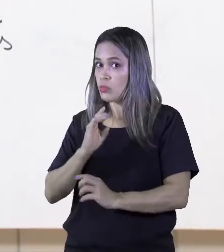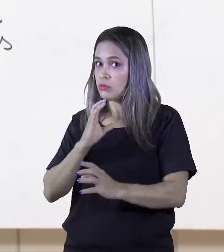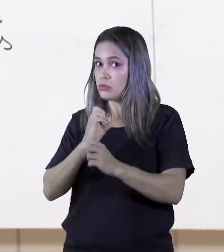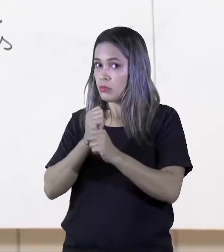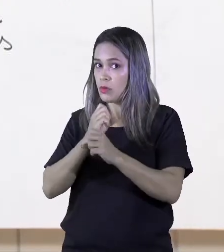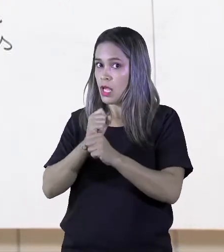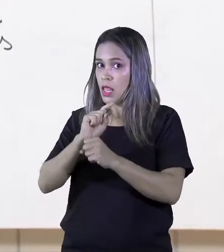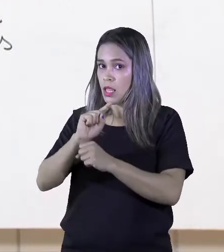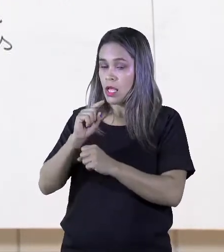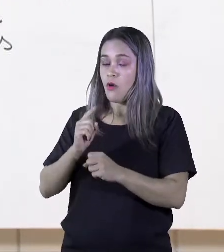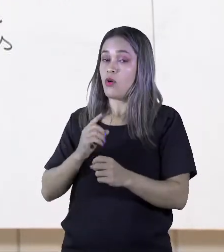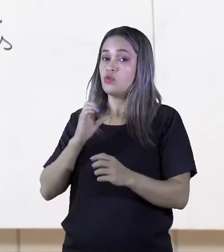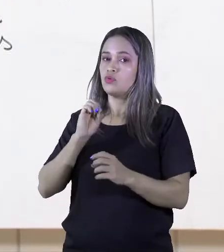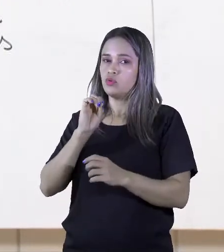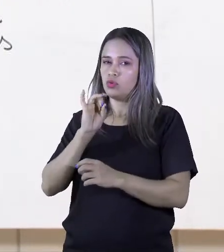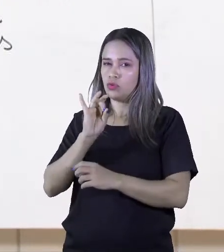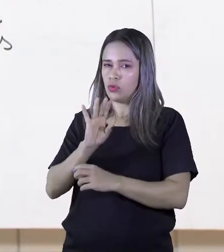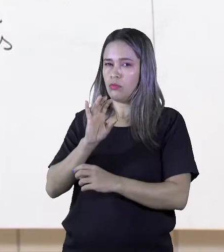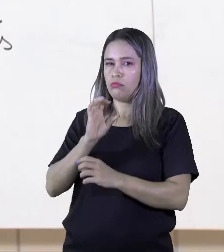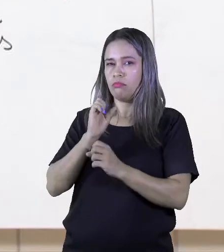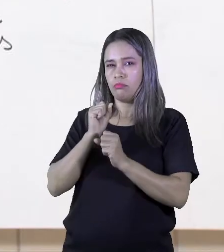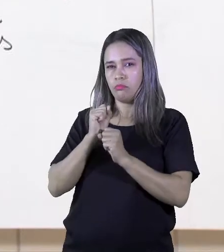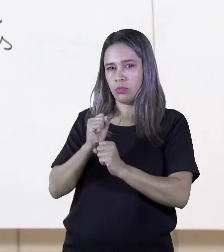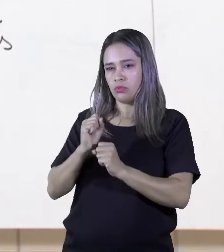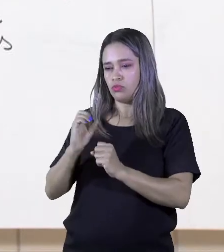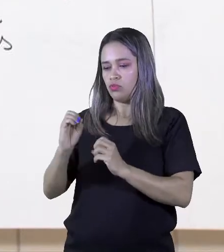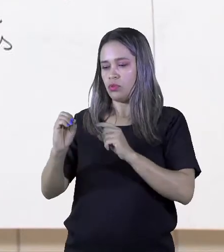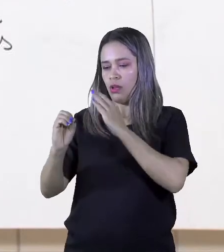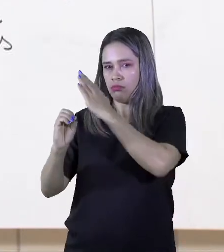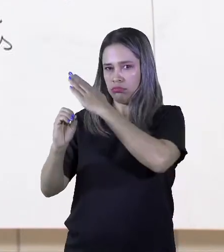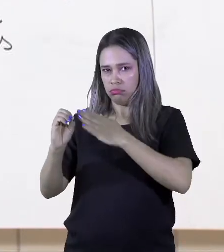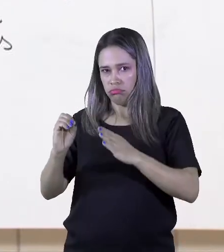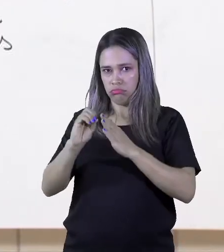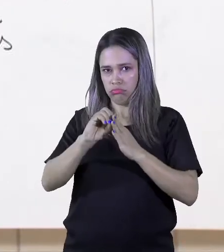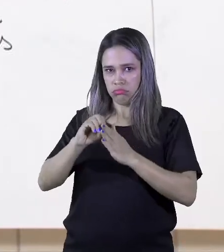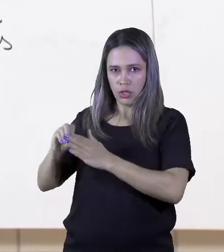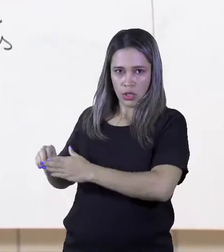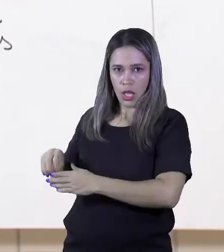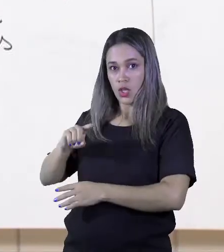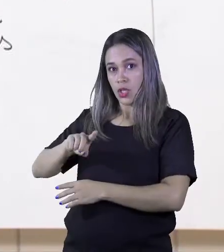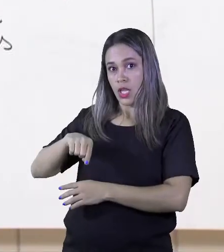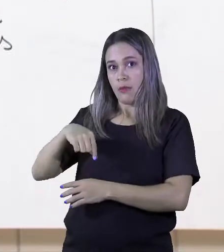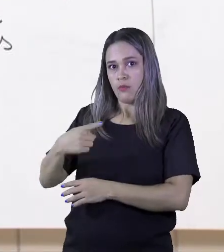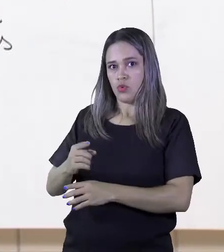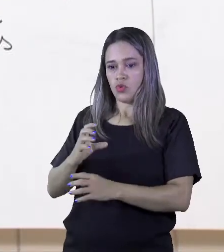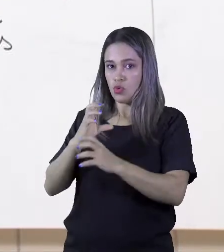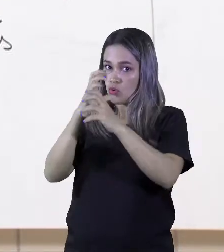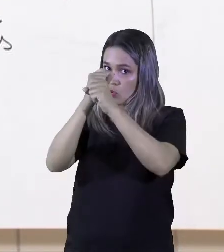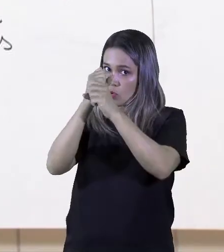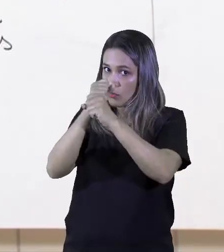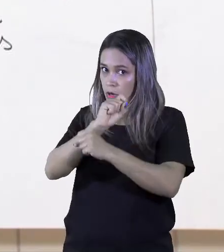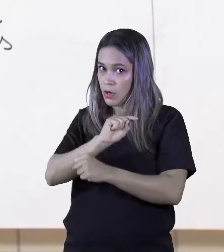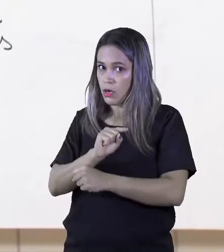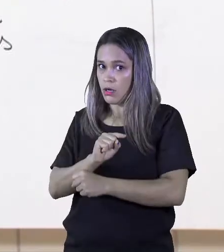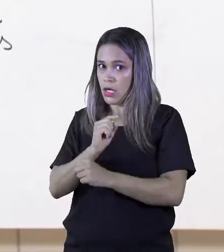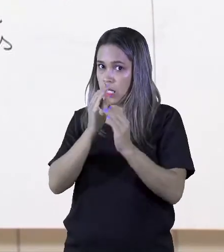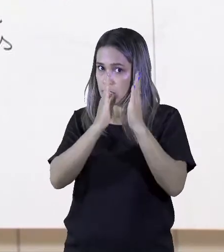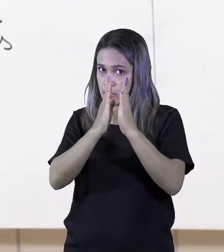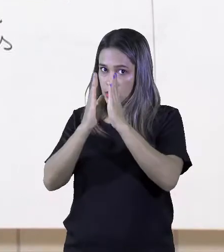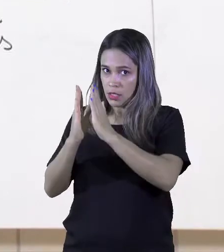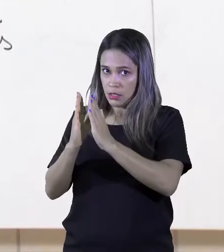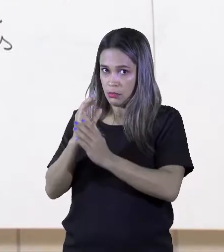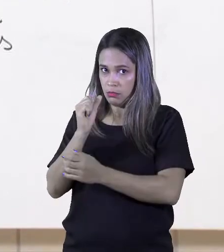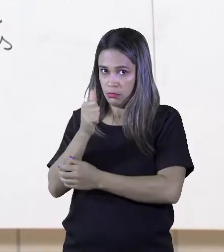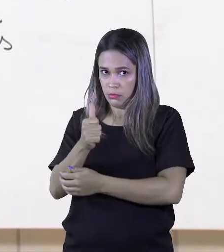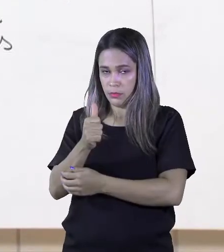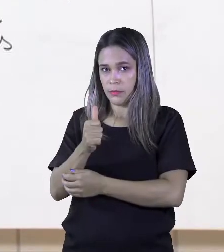depois que eu definir onde a vírgula vai ficar, tá? Até lá, eu não posso. Então, novamente,